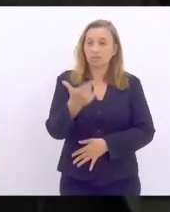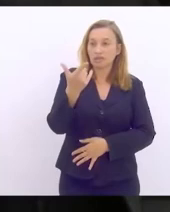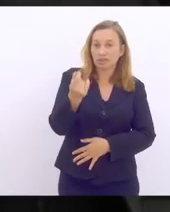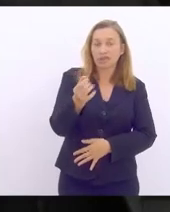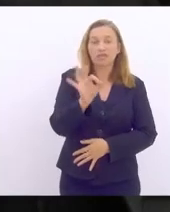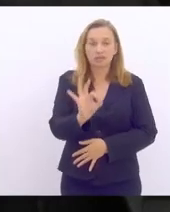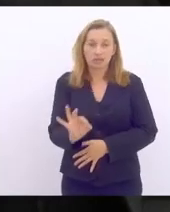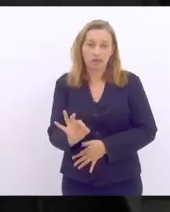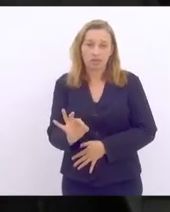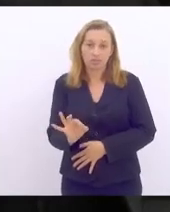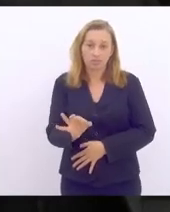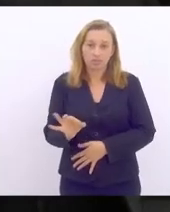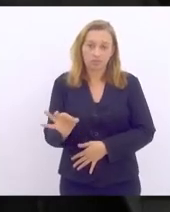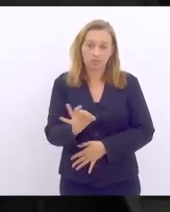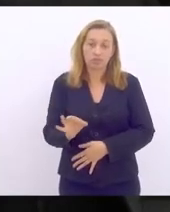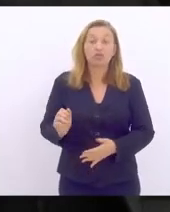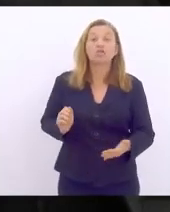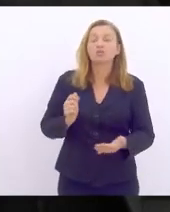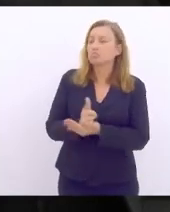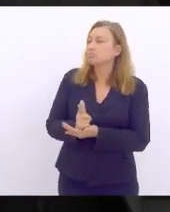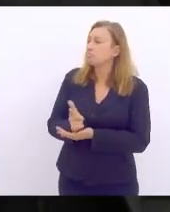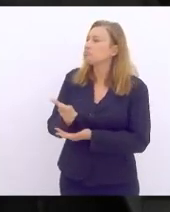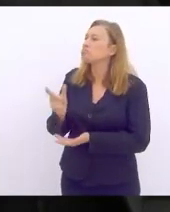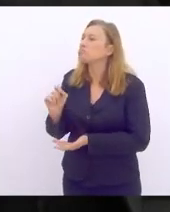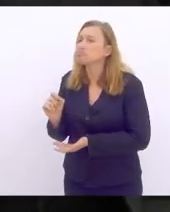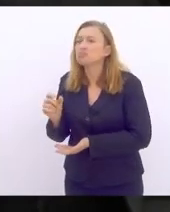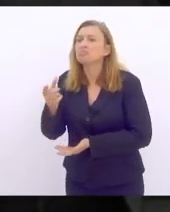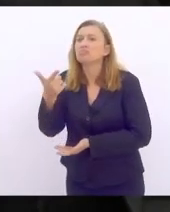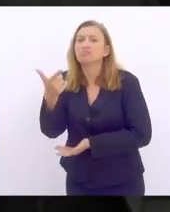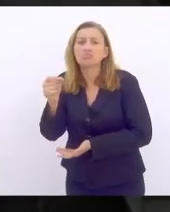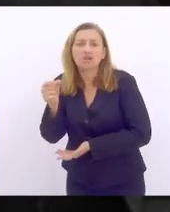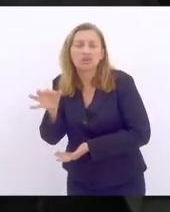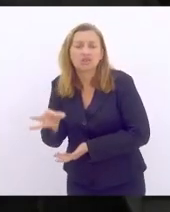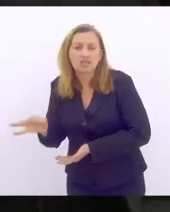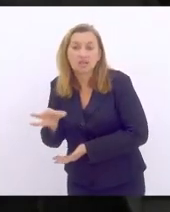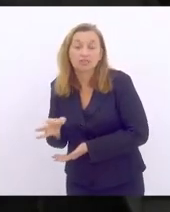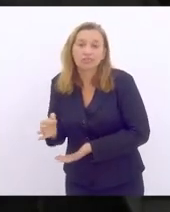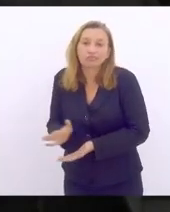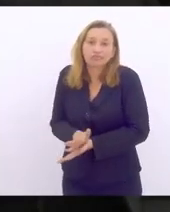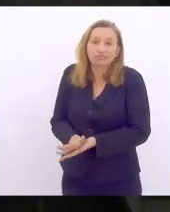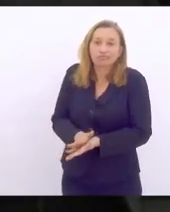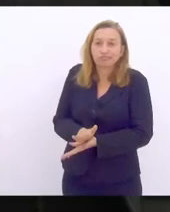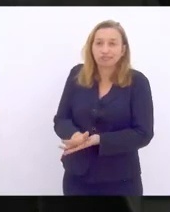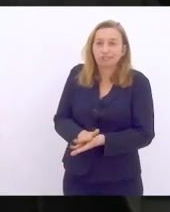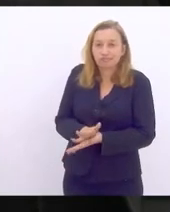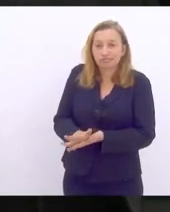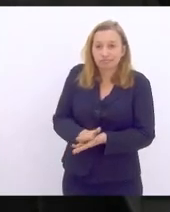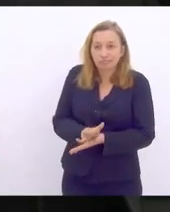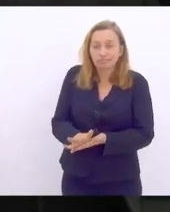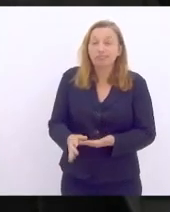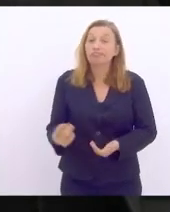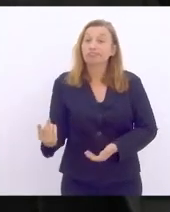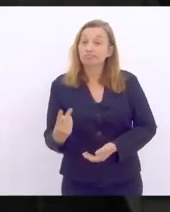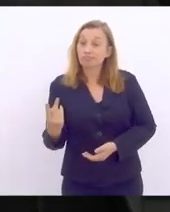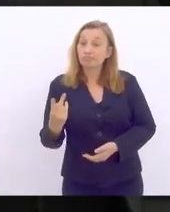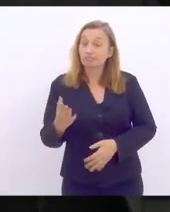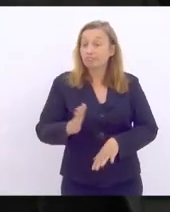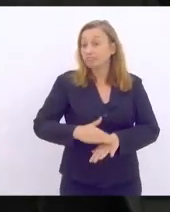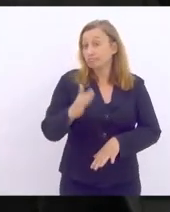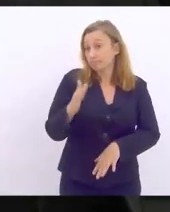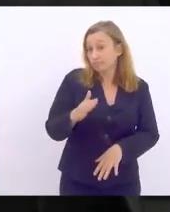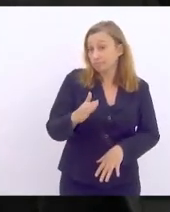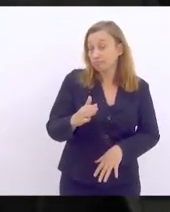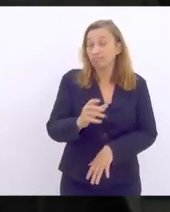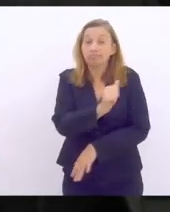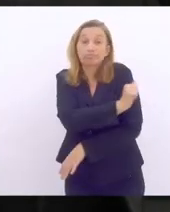centavos o que se compra com 10 centavos absolutamente nada e no valor maior por